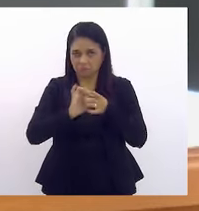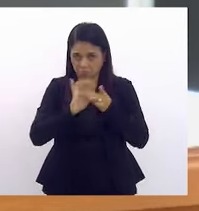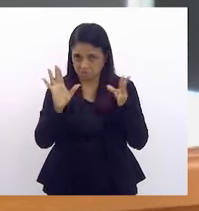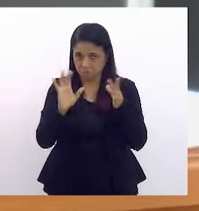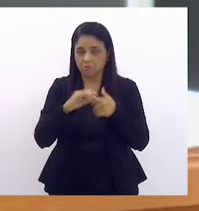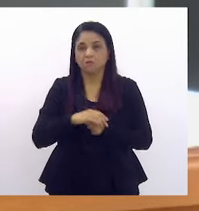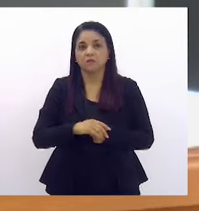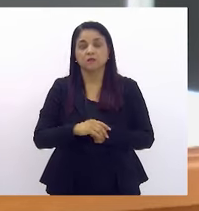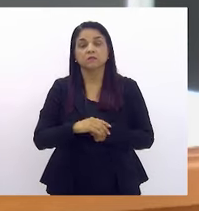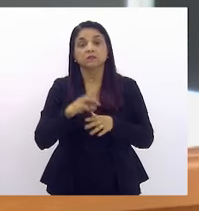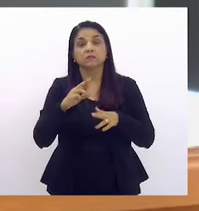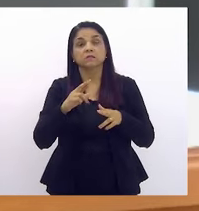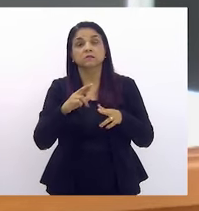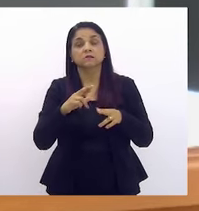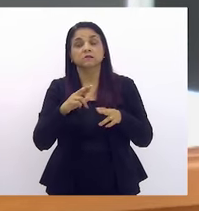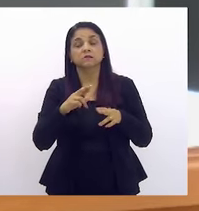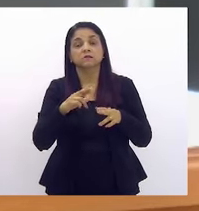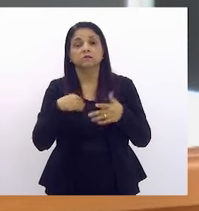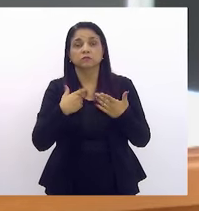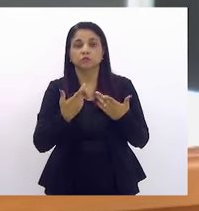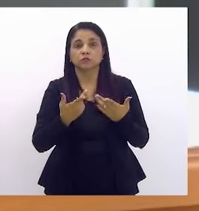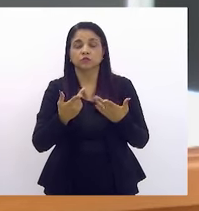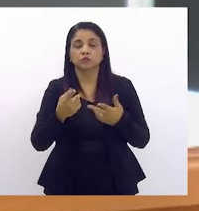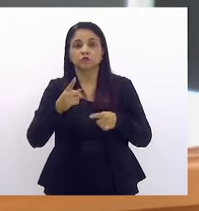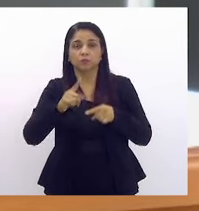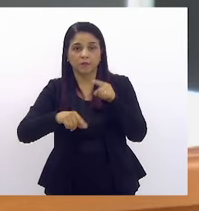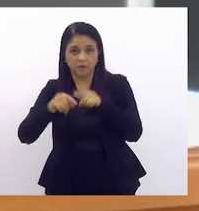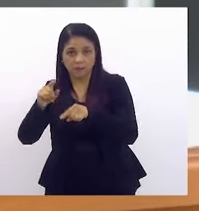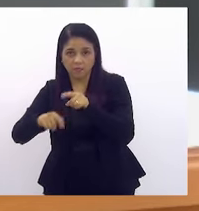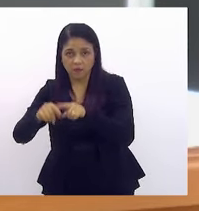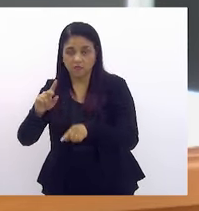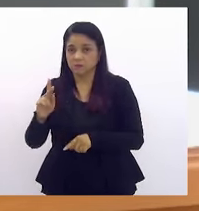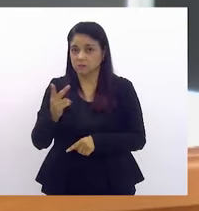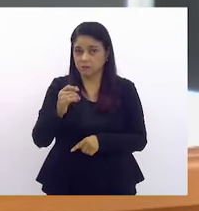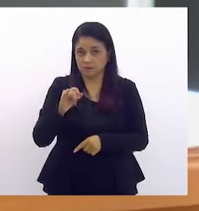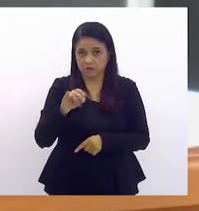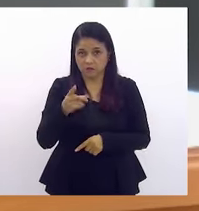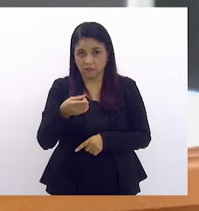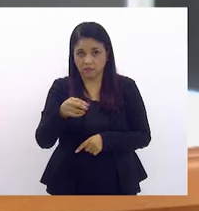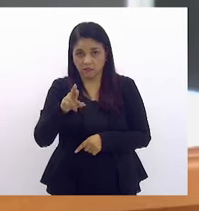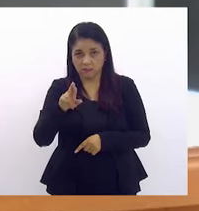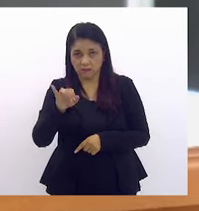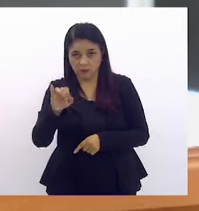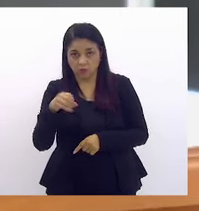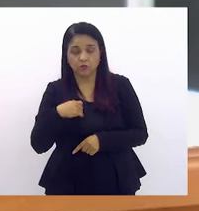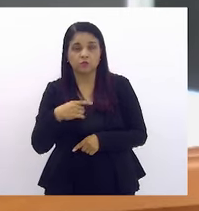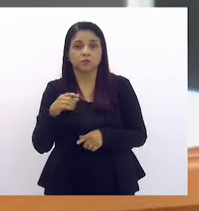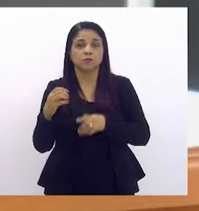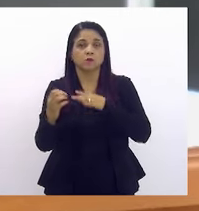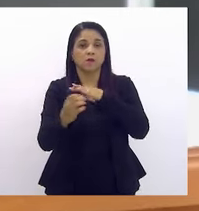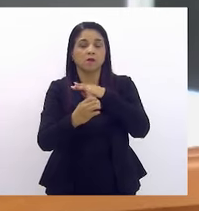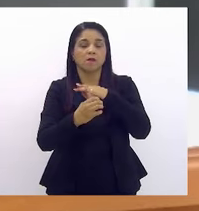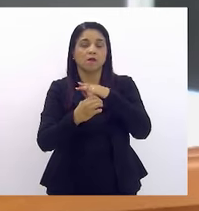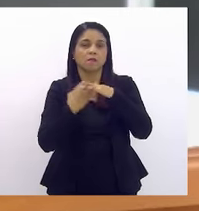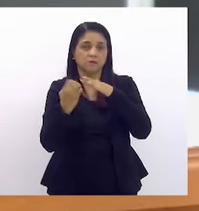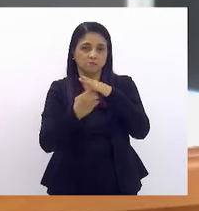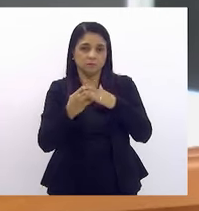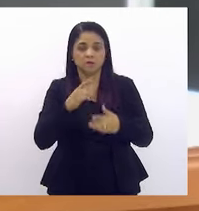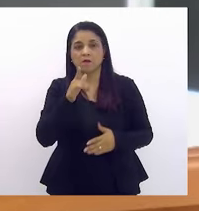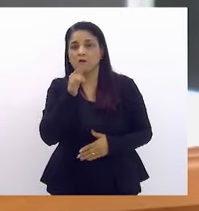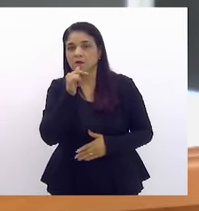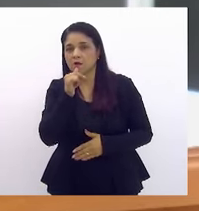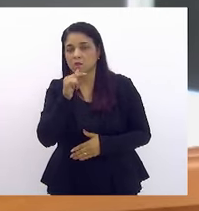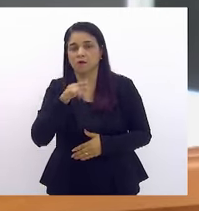Então, com relação aos recursos hídricos, a gente tem essa empresa, seria a Água Mineral Serra de Jaconé,